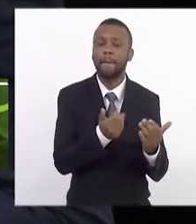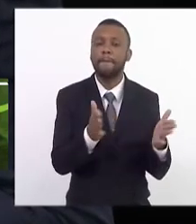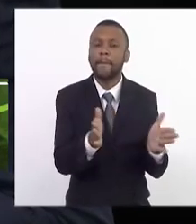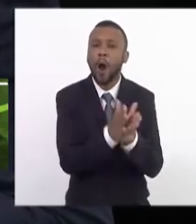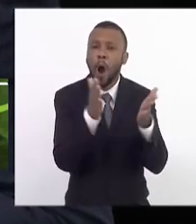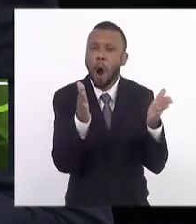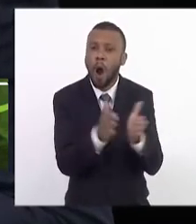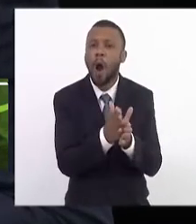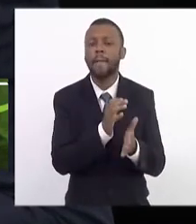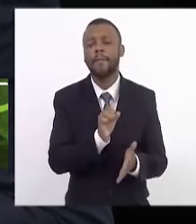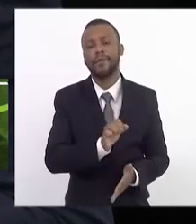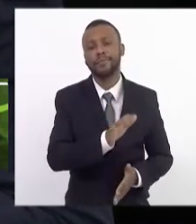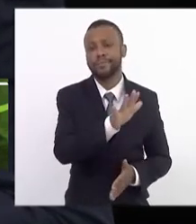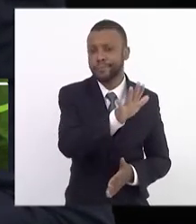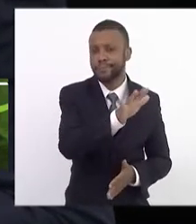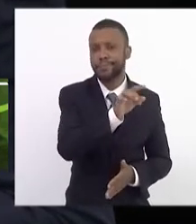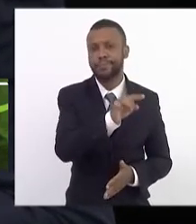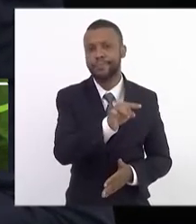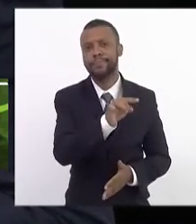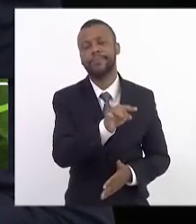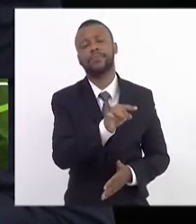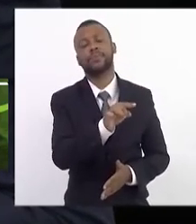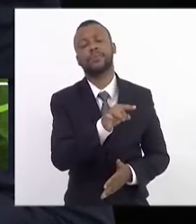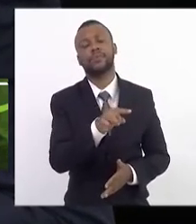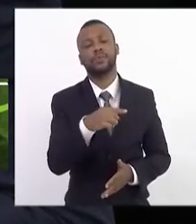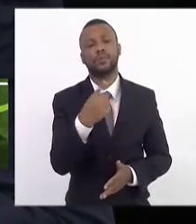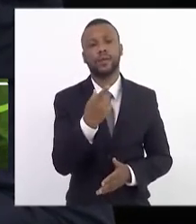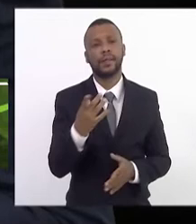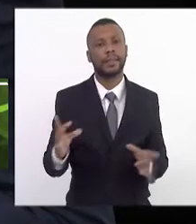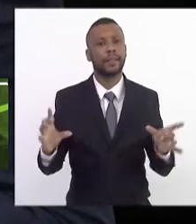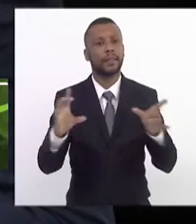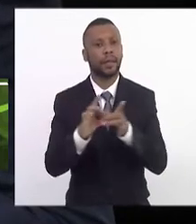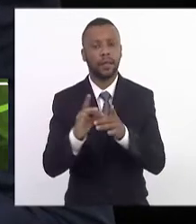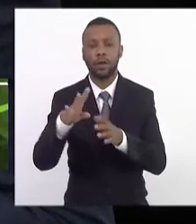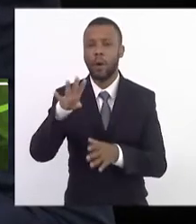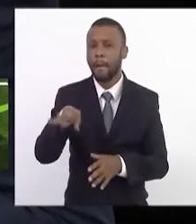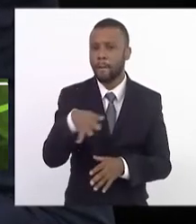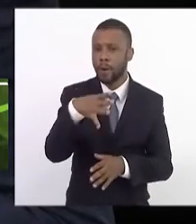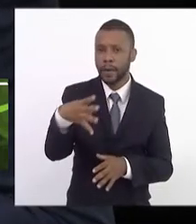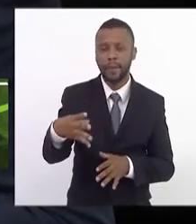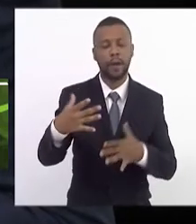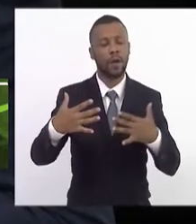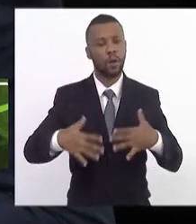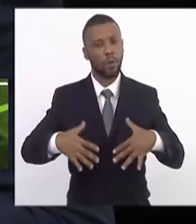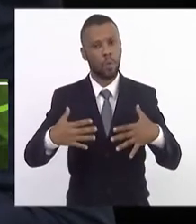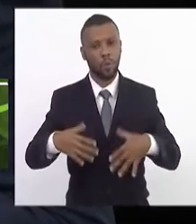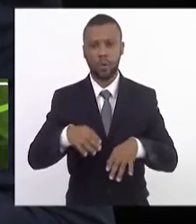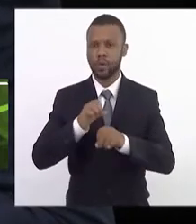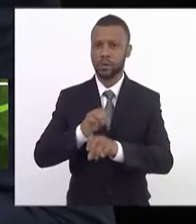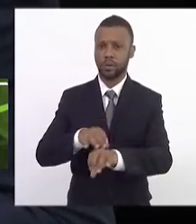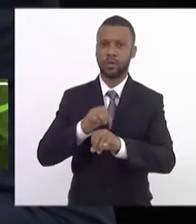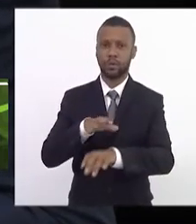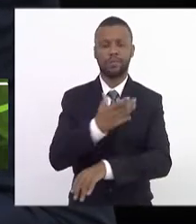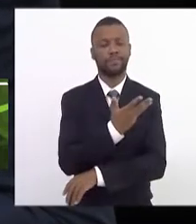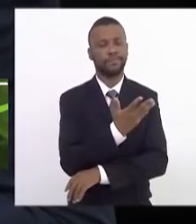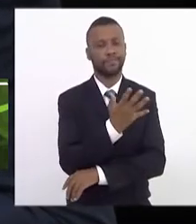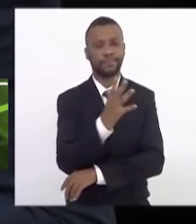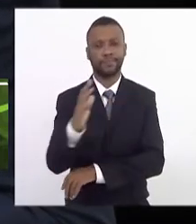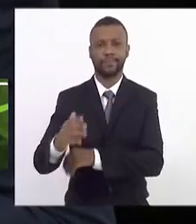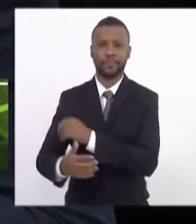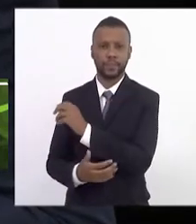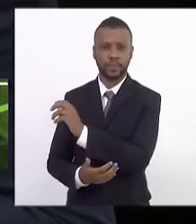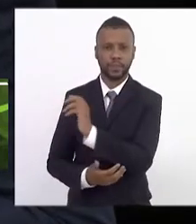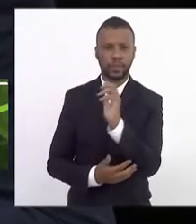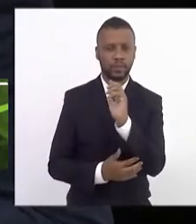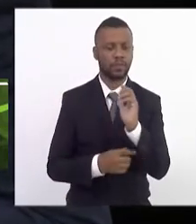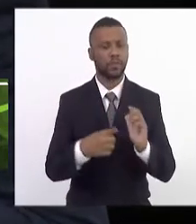de comunidades vulneráveis, né, num programa robusto de educação ambiental, onde nós